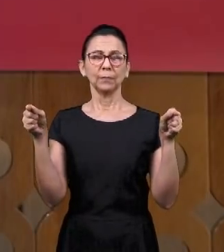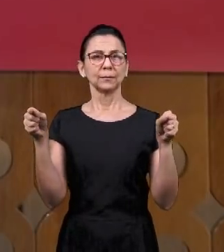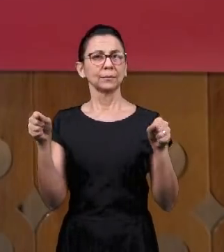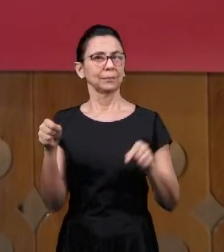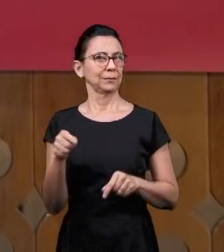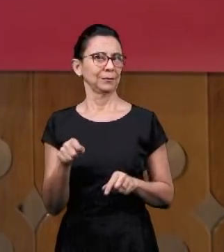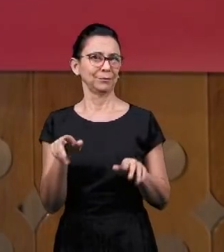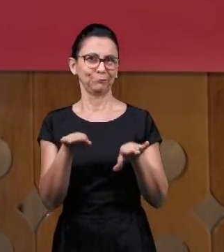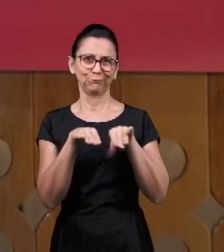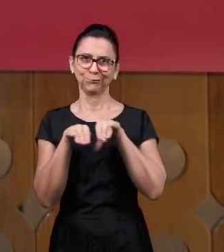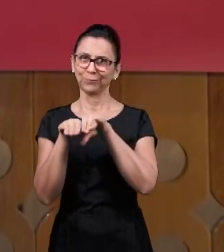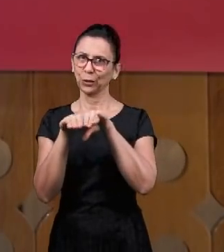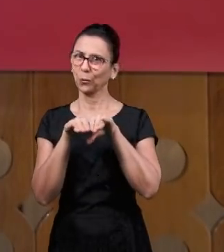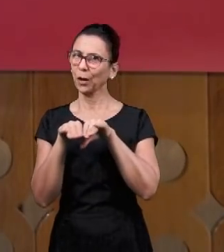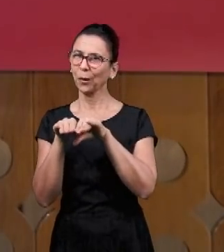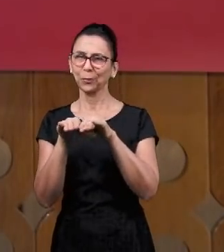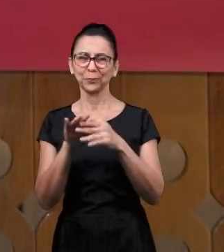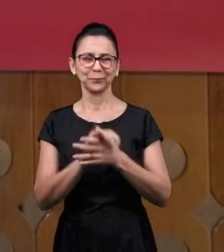É só olhar qual foi o pecado de Saul.